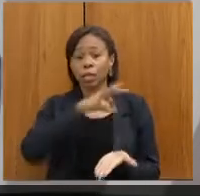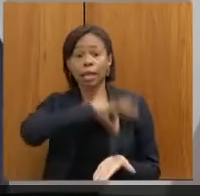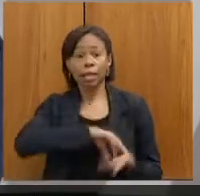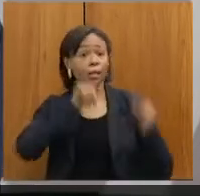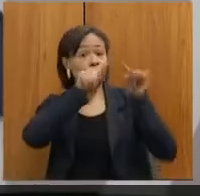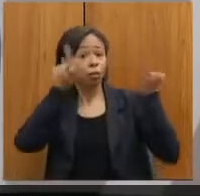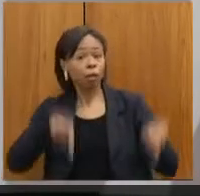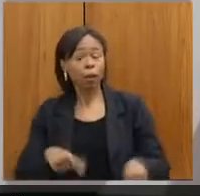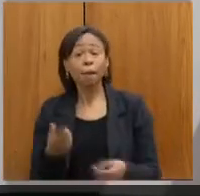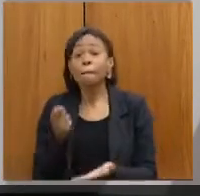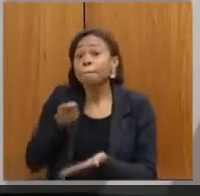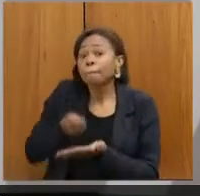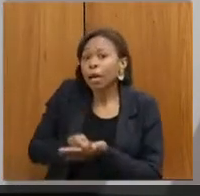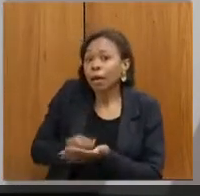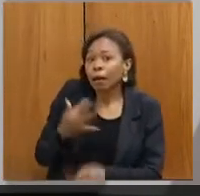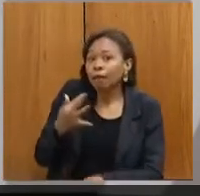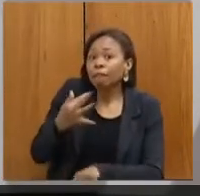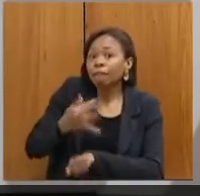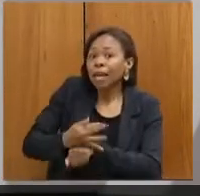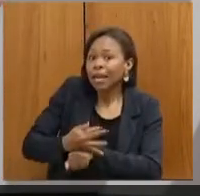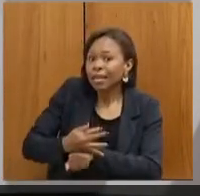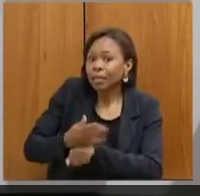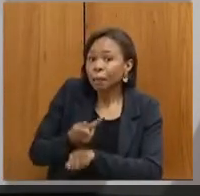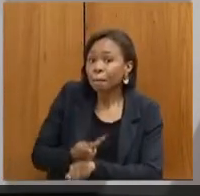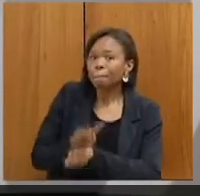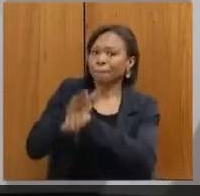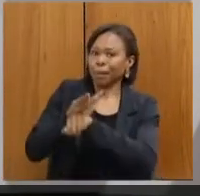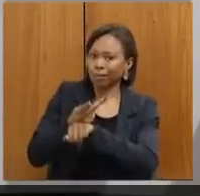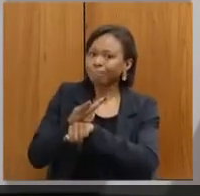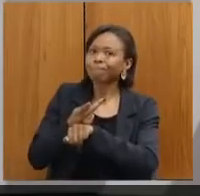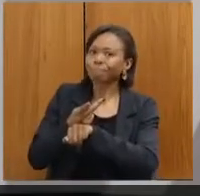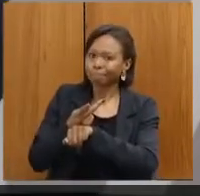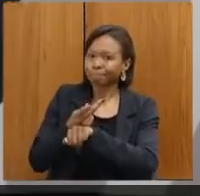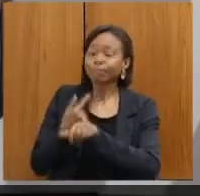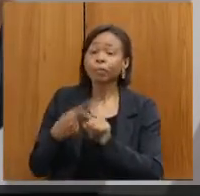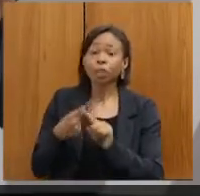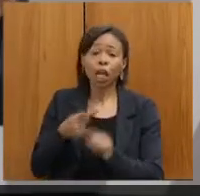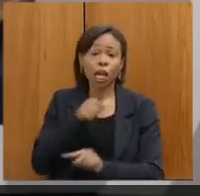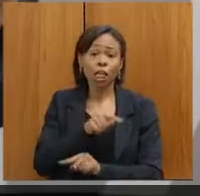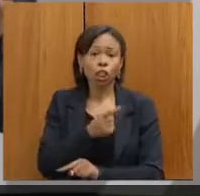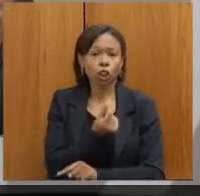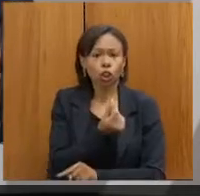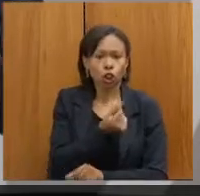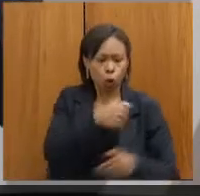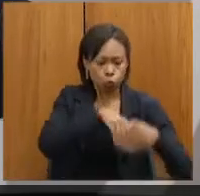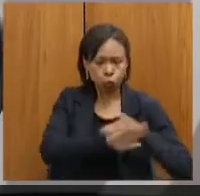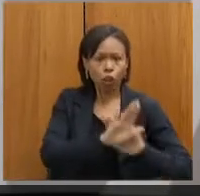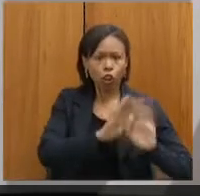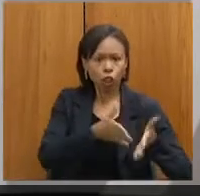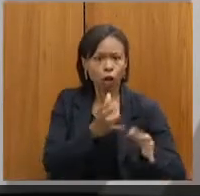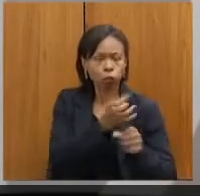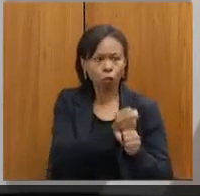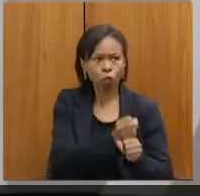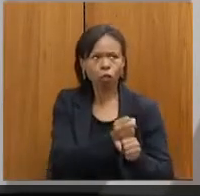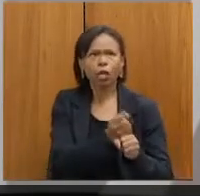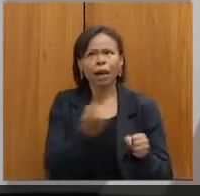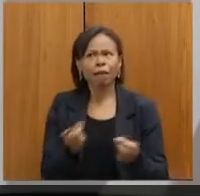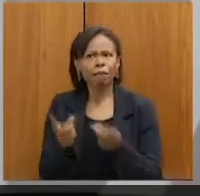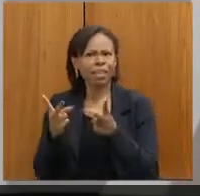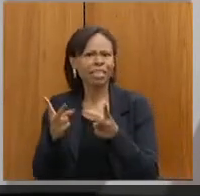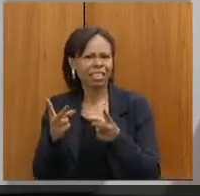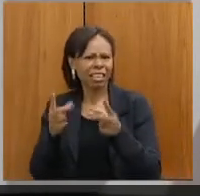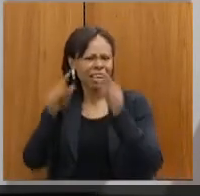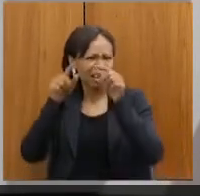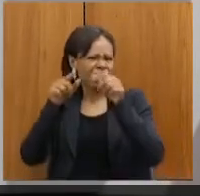para pagar férias prêmios que Aliás elas têm materiais com este dinheiro em caixa e depois com a venda da folha de mais de Dois Bilhões de